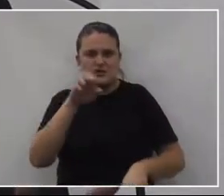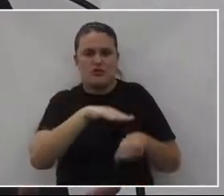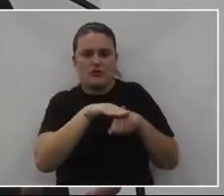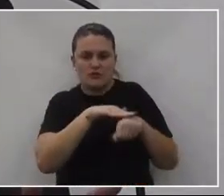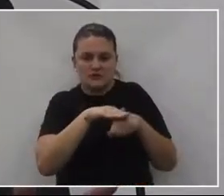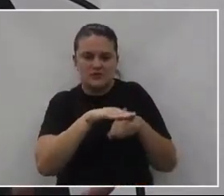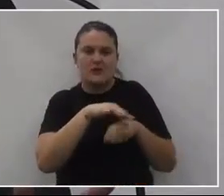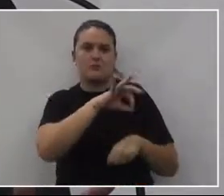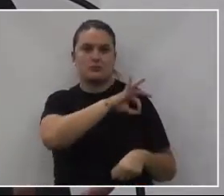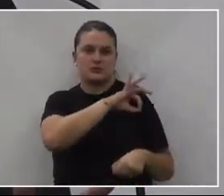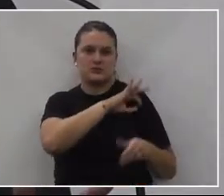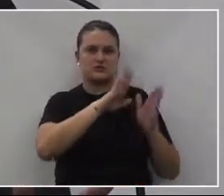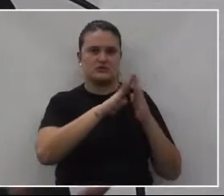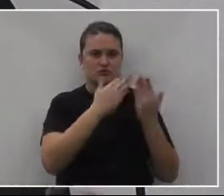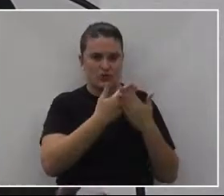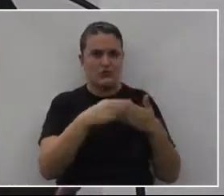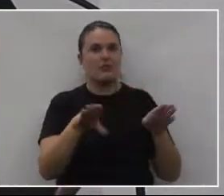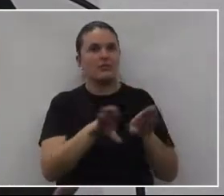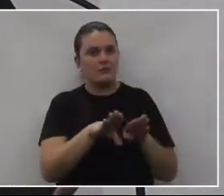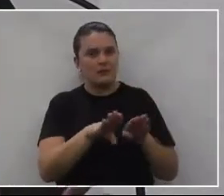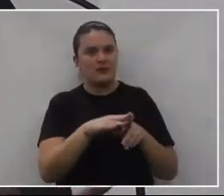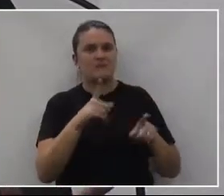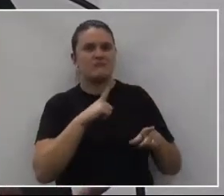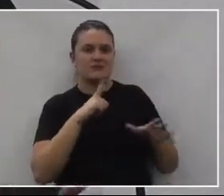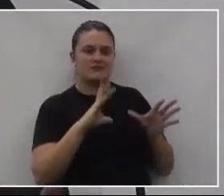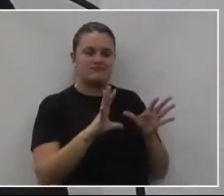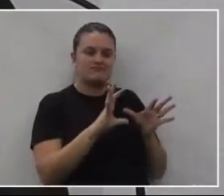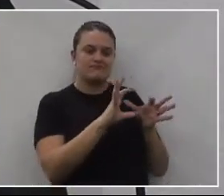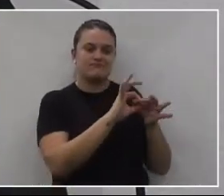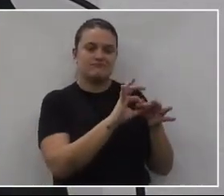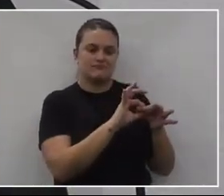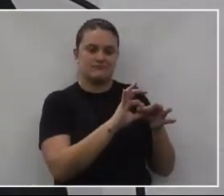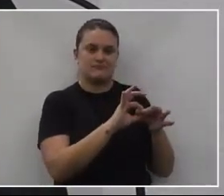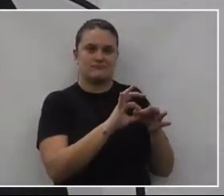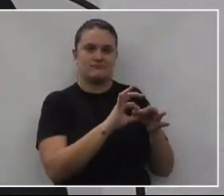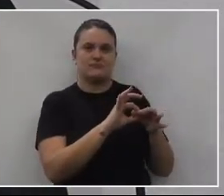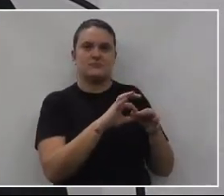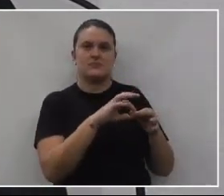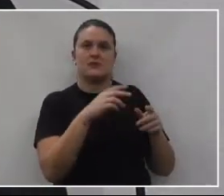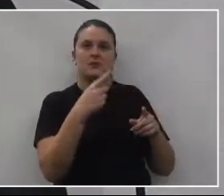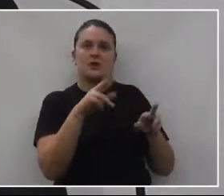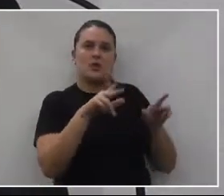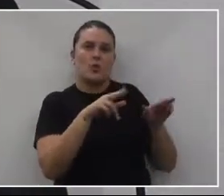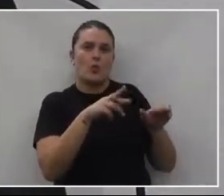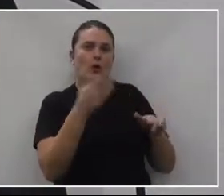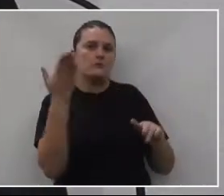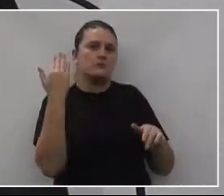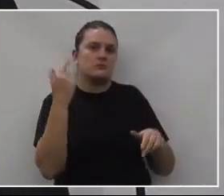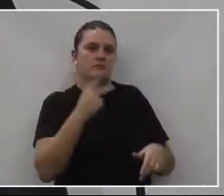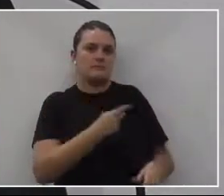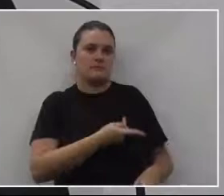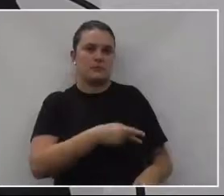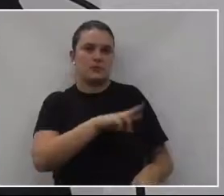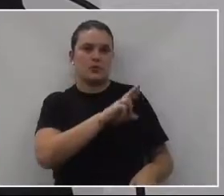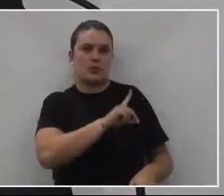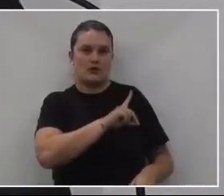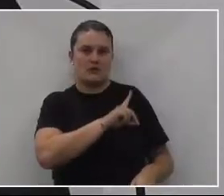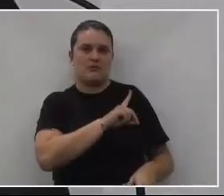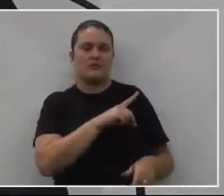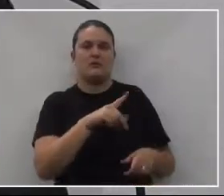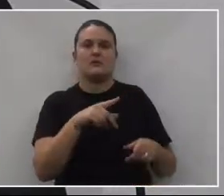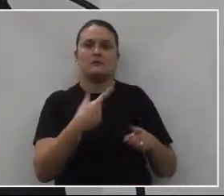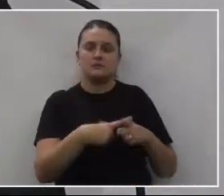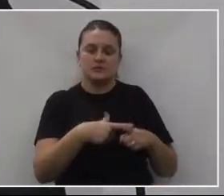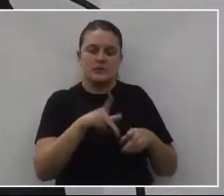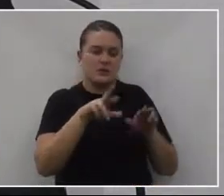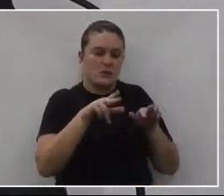porque a patrulha escolar é o vínculo que vai existir com o ProERD, Quando o vínculo está começando a se perder por completo, o